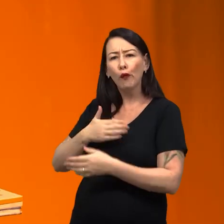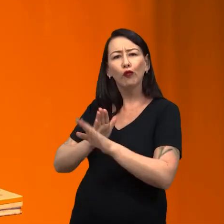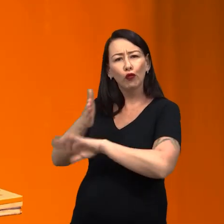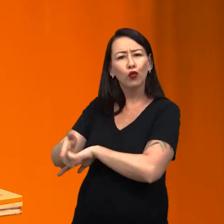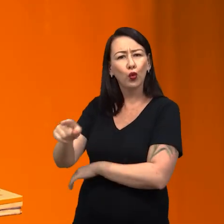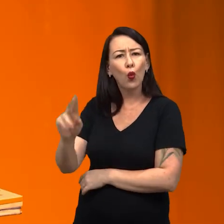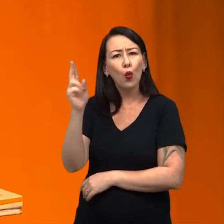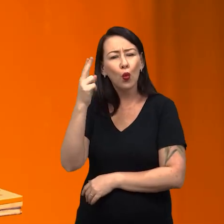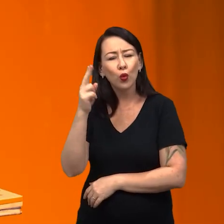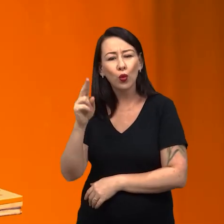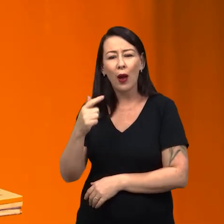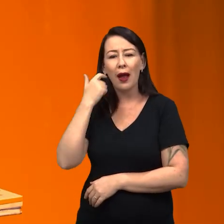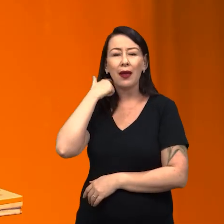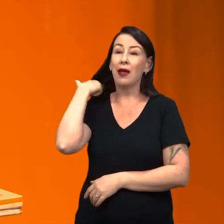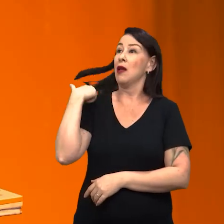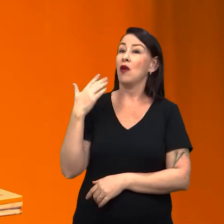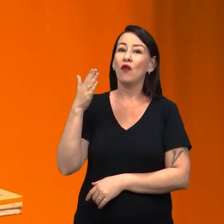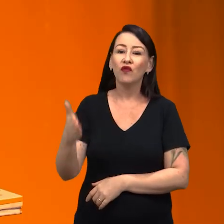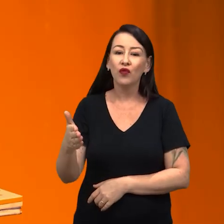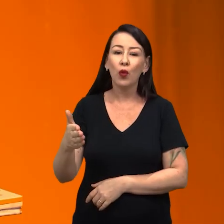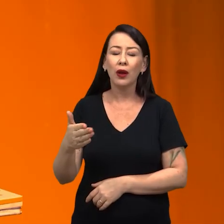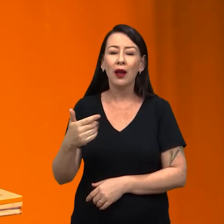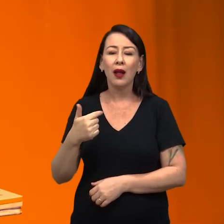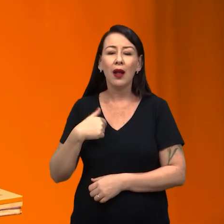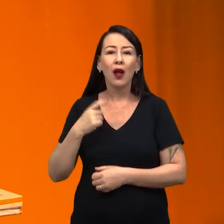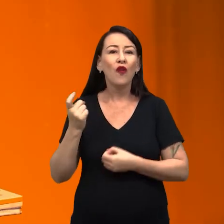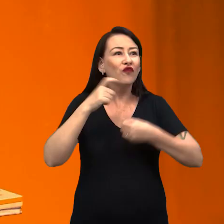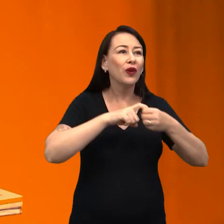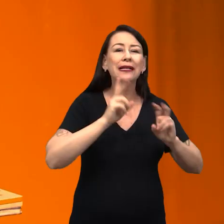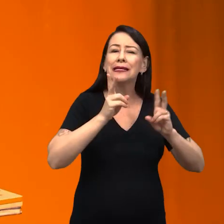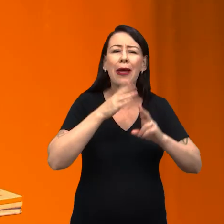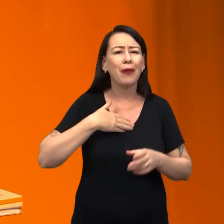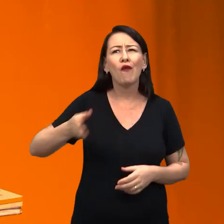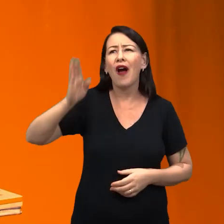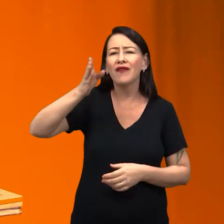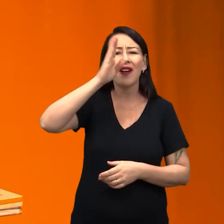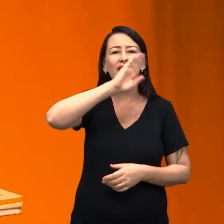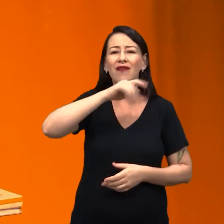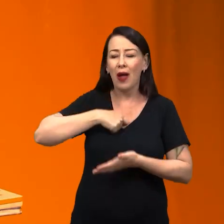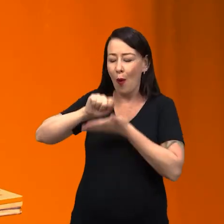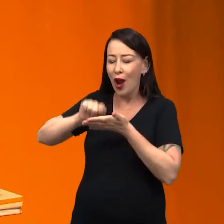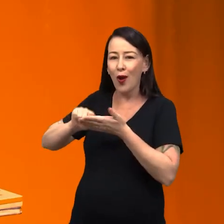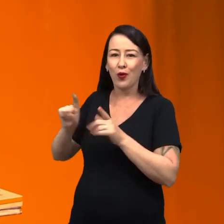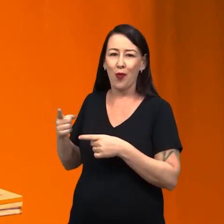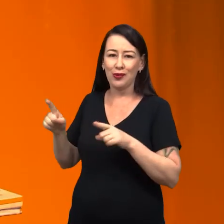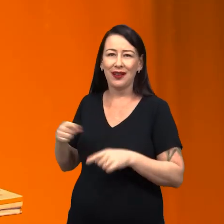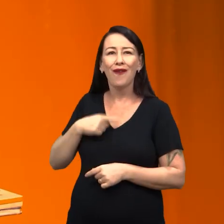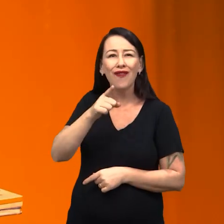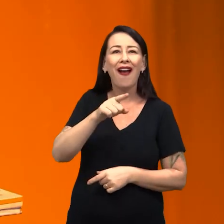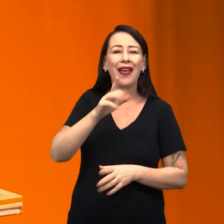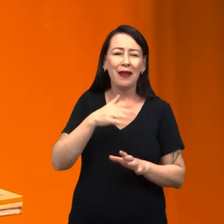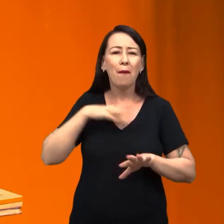eu nunca fui para um lugar e voltei sem uma cantiguinha, pelo menos, para anotar no meu caderno. E ele me